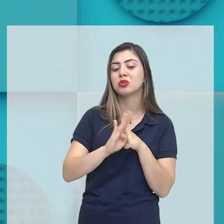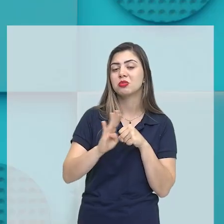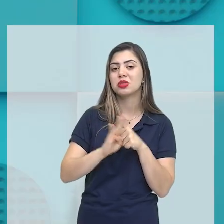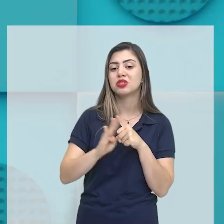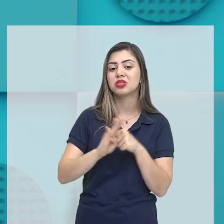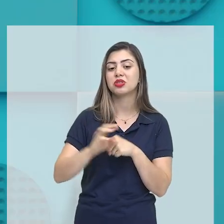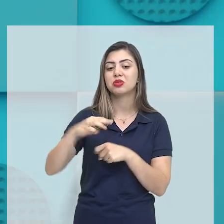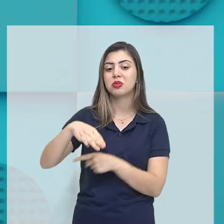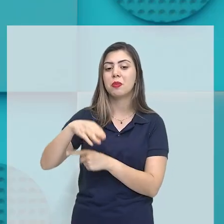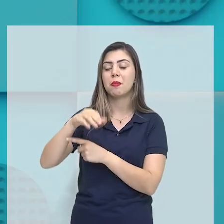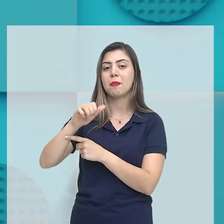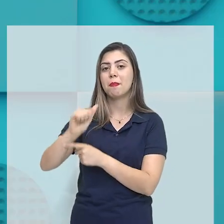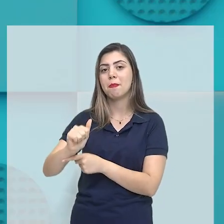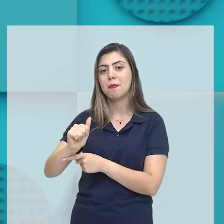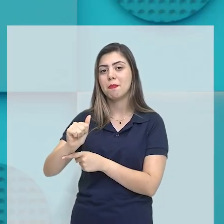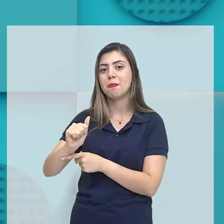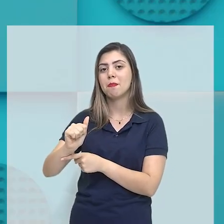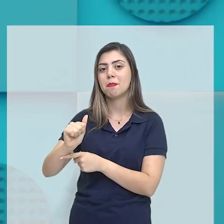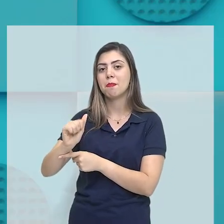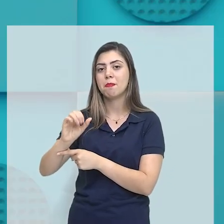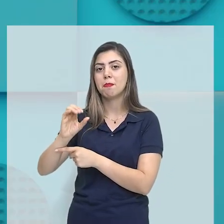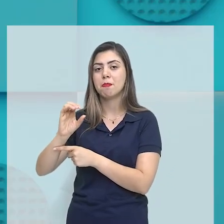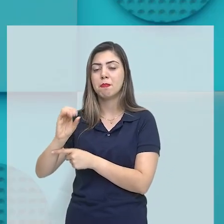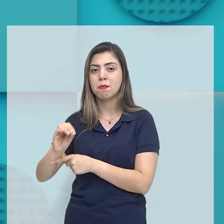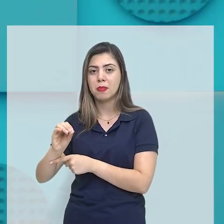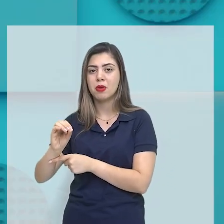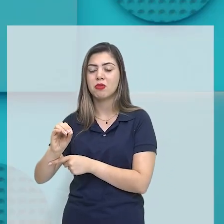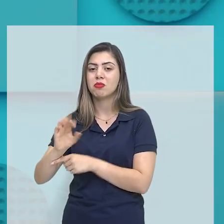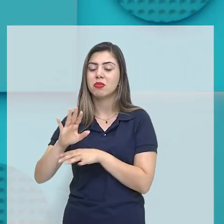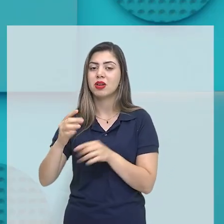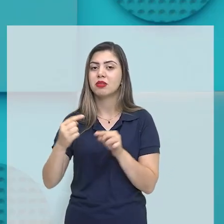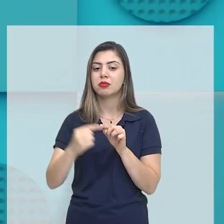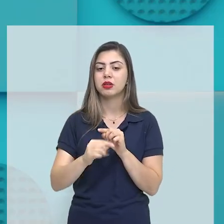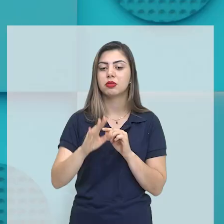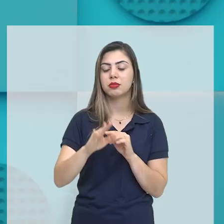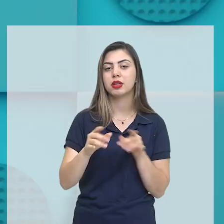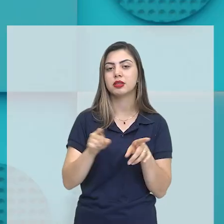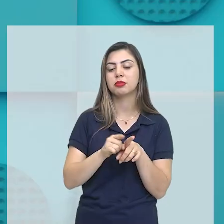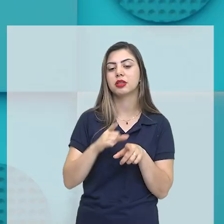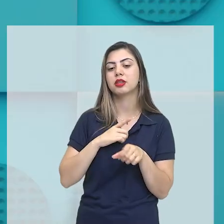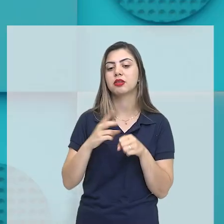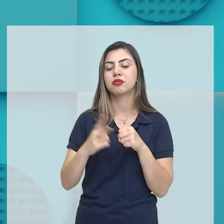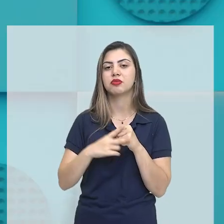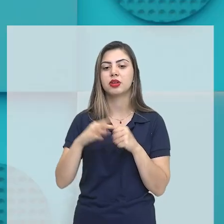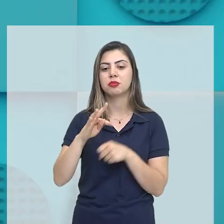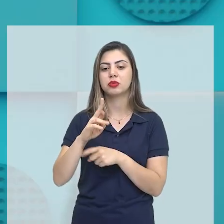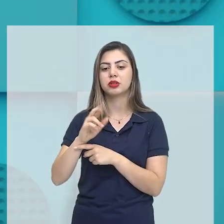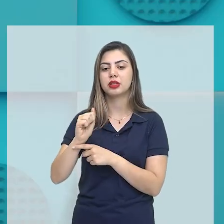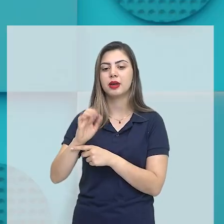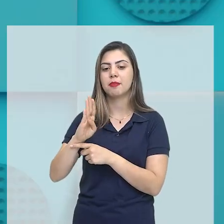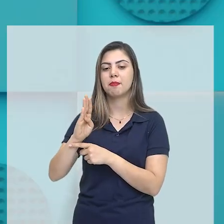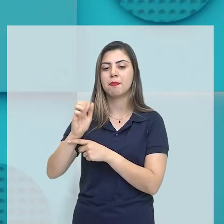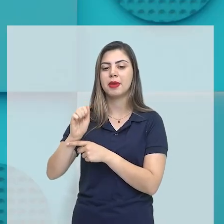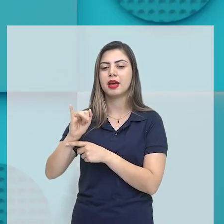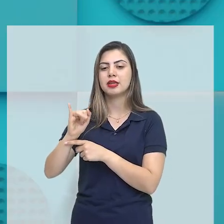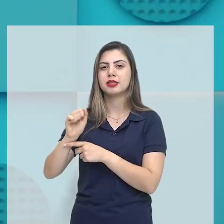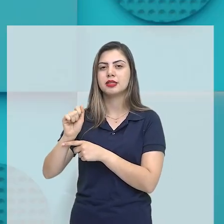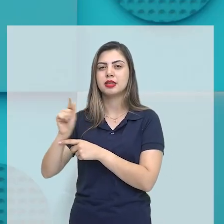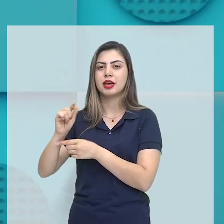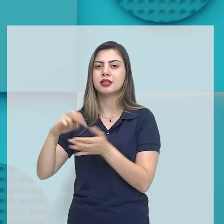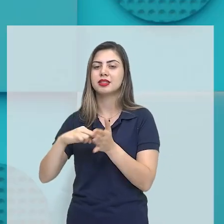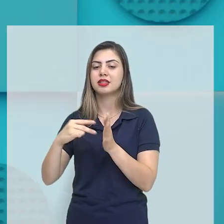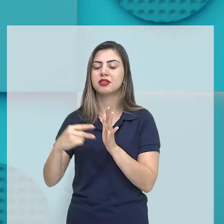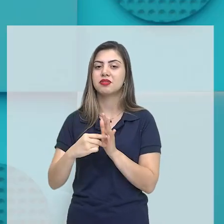que teria que ser essas mãos, né? O verbo trabalhar, que é o verbo trabalhar. Então, sofre